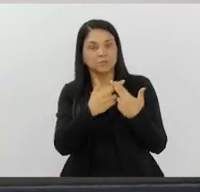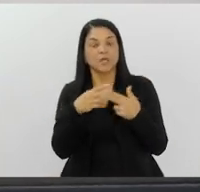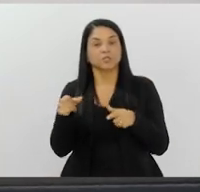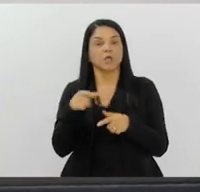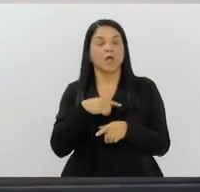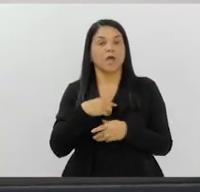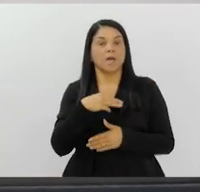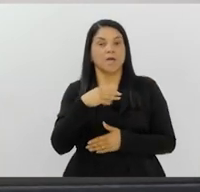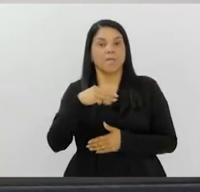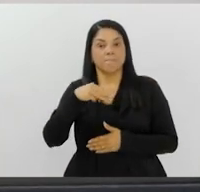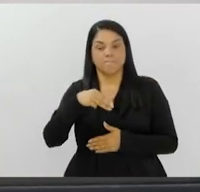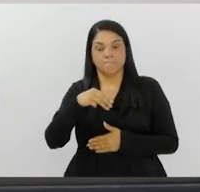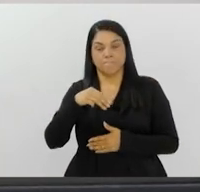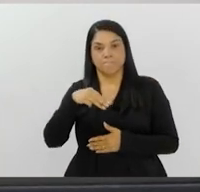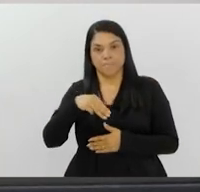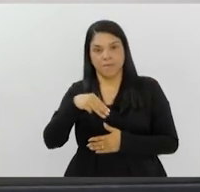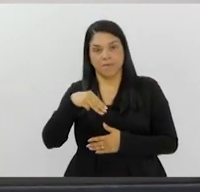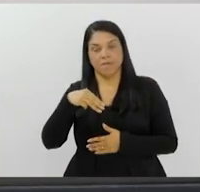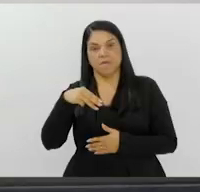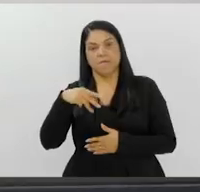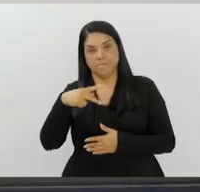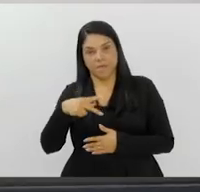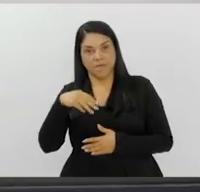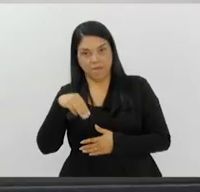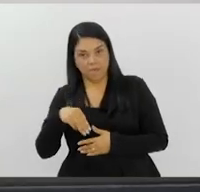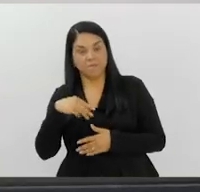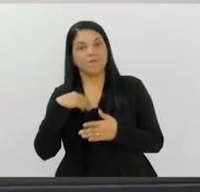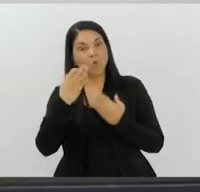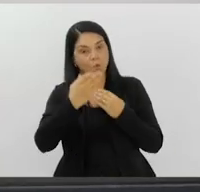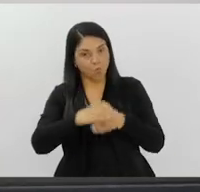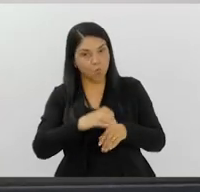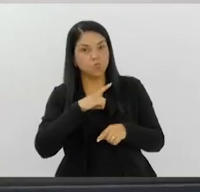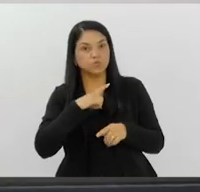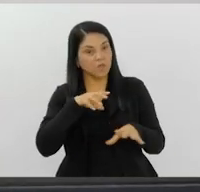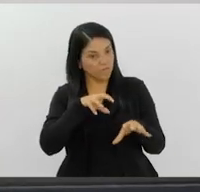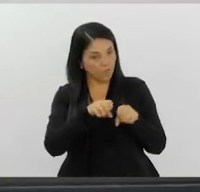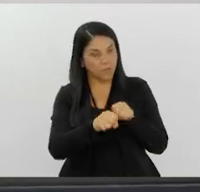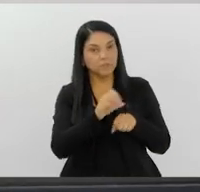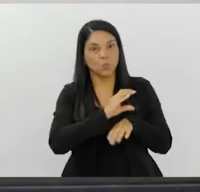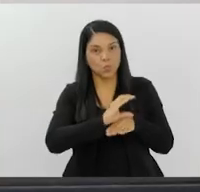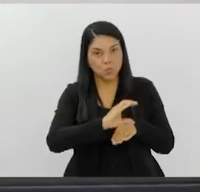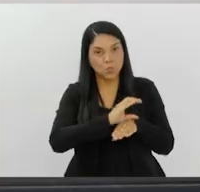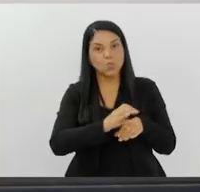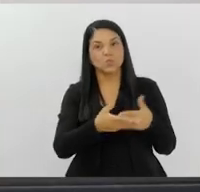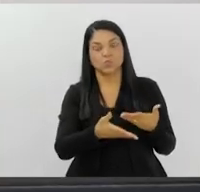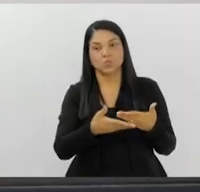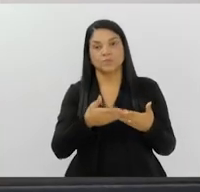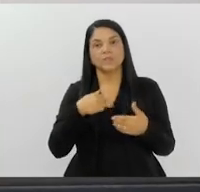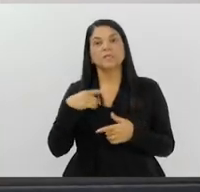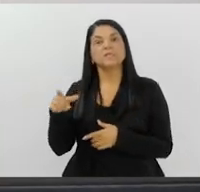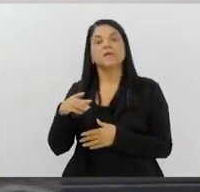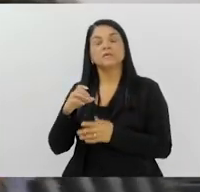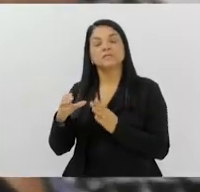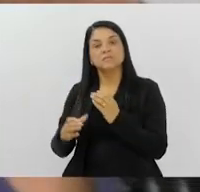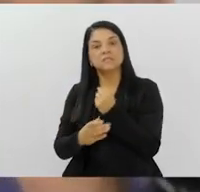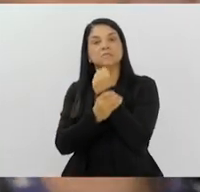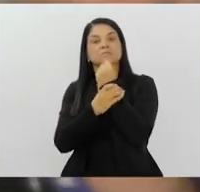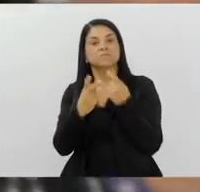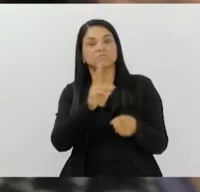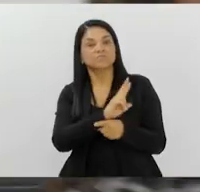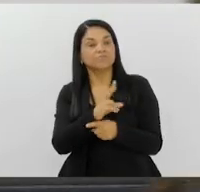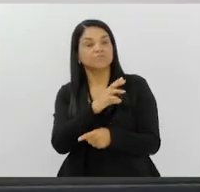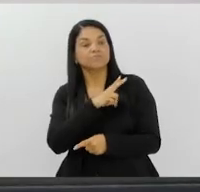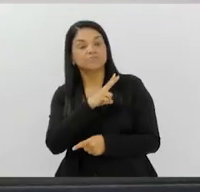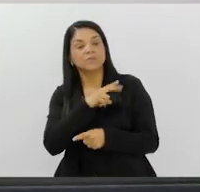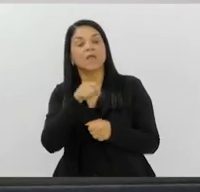tem tem curso de formação tem superiores etc etc e a segurança privada quem é que cuida disso